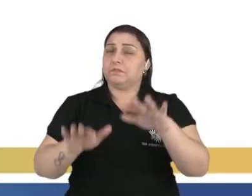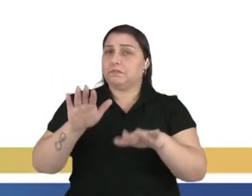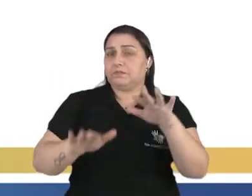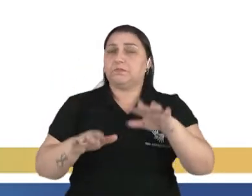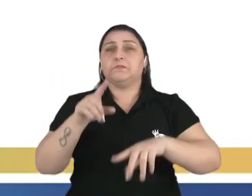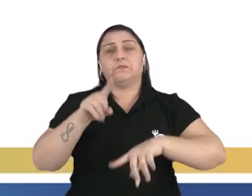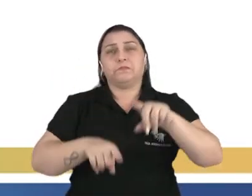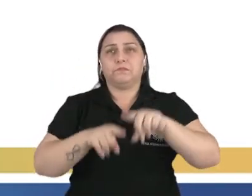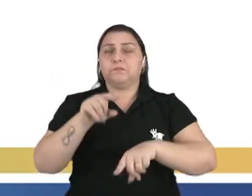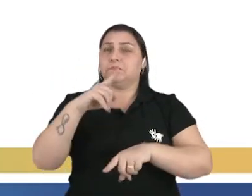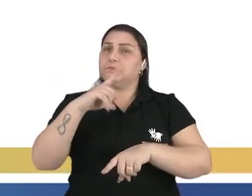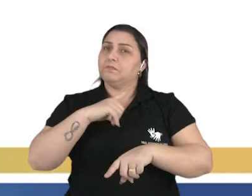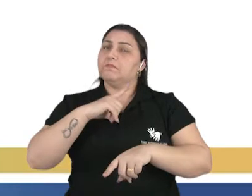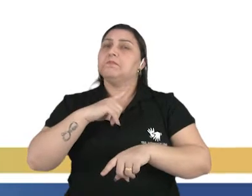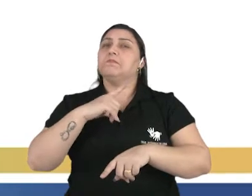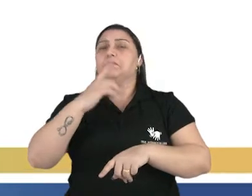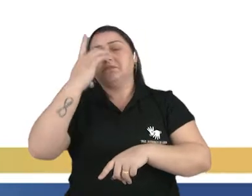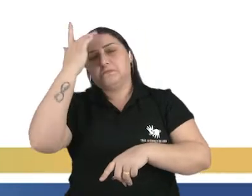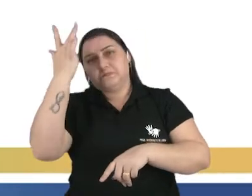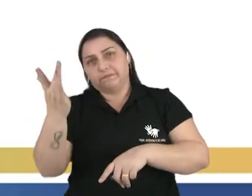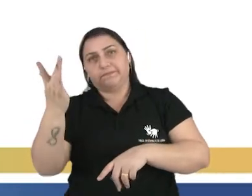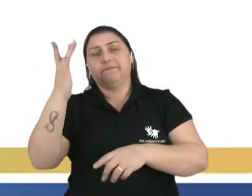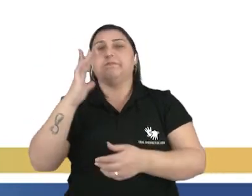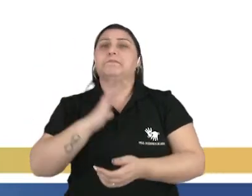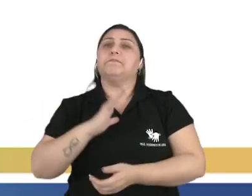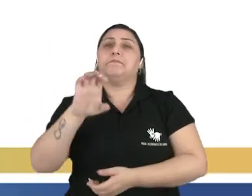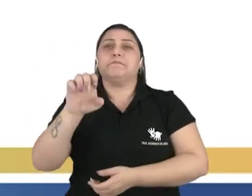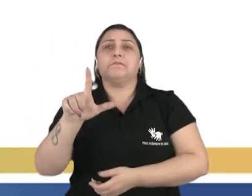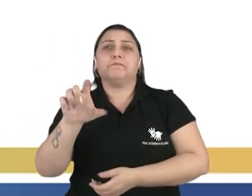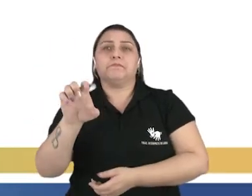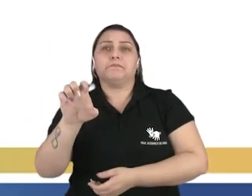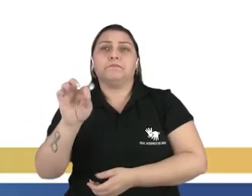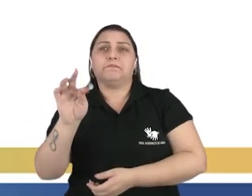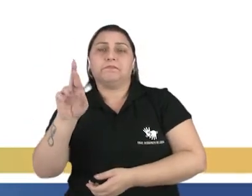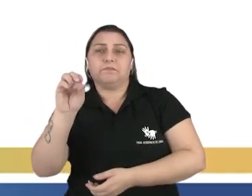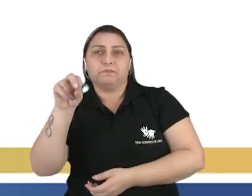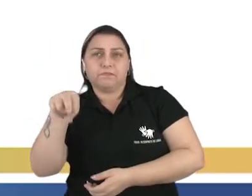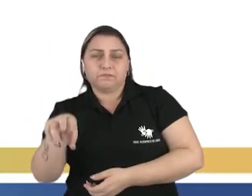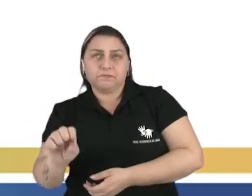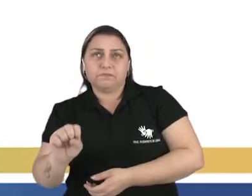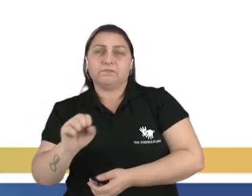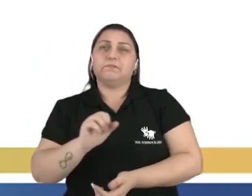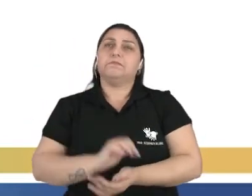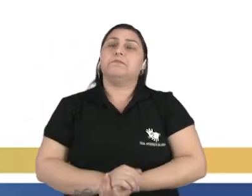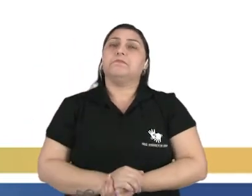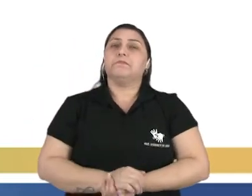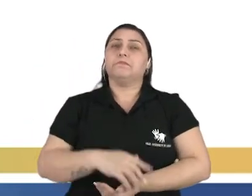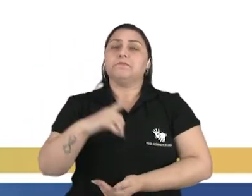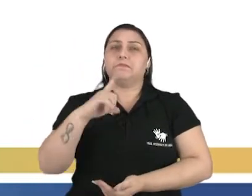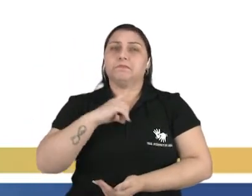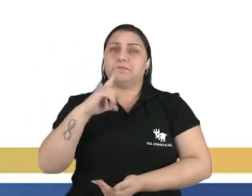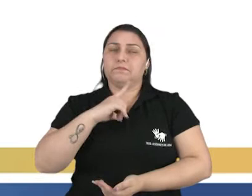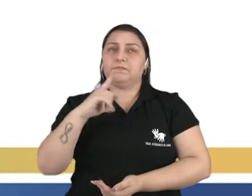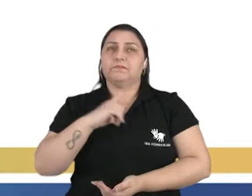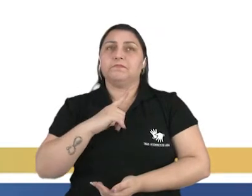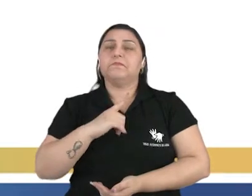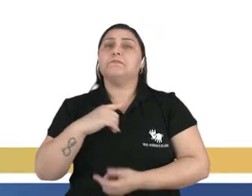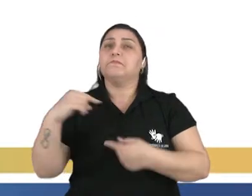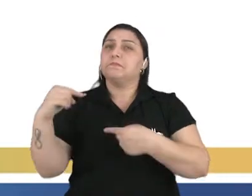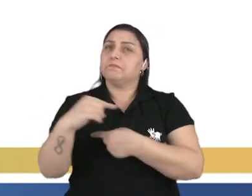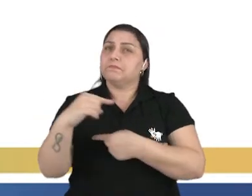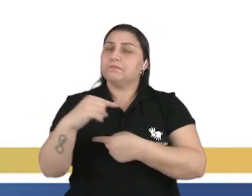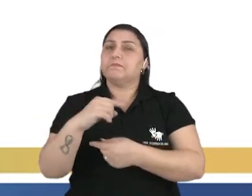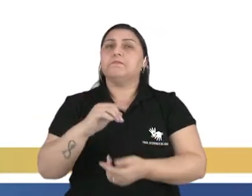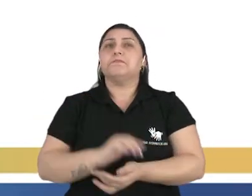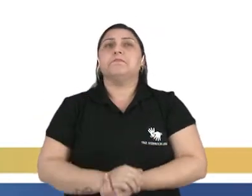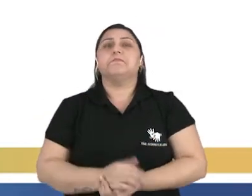de material, eles têm a facilidade em receber elétrons. E como eles recebem elétrons, recebem cargas negativas e vai